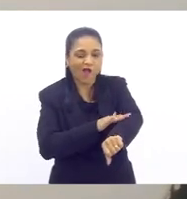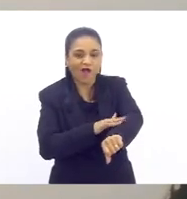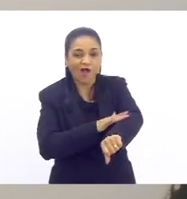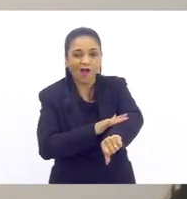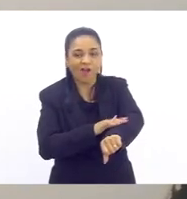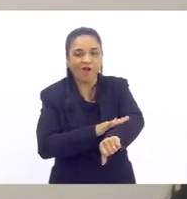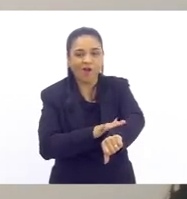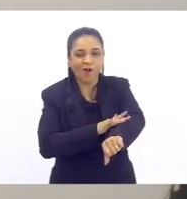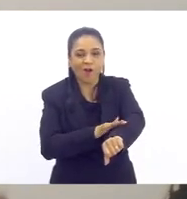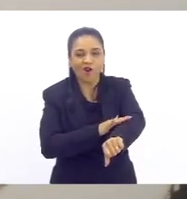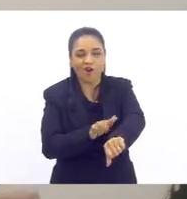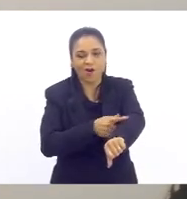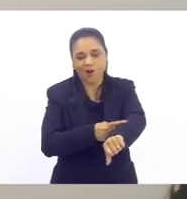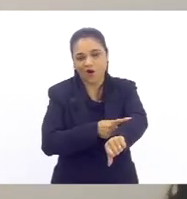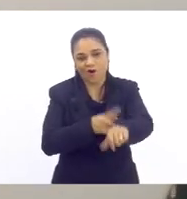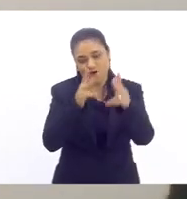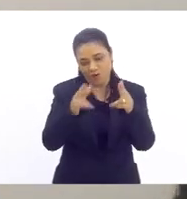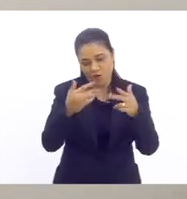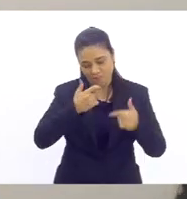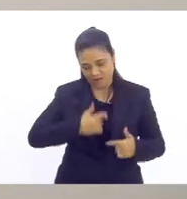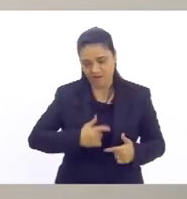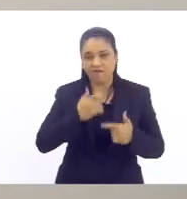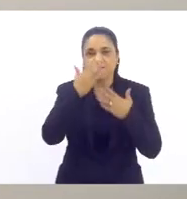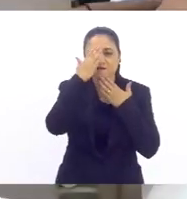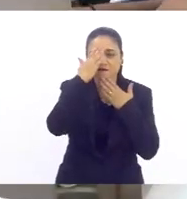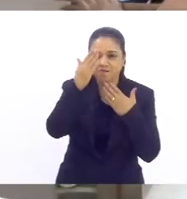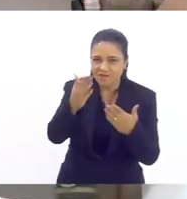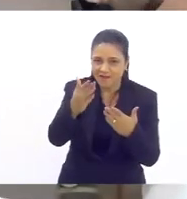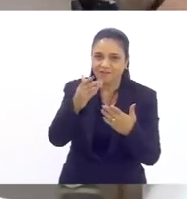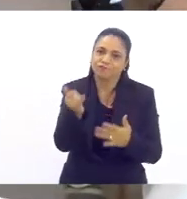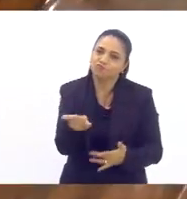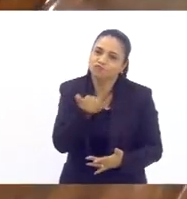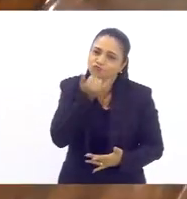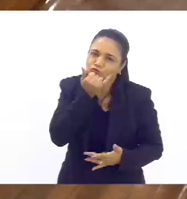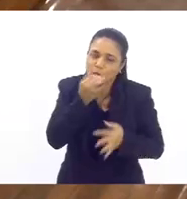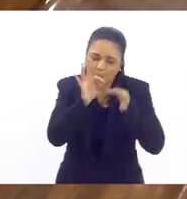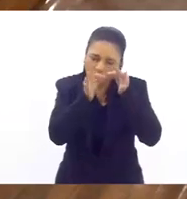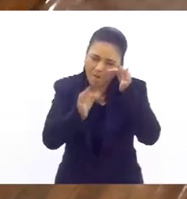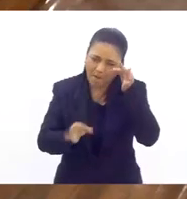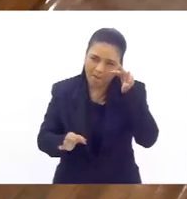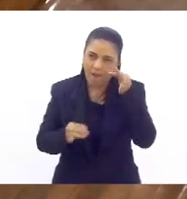muitos é isso tá muito obrigada Me desculpe por ter alongado